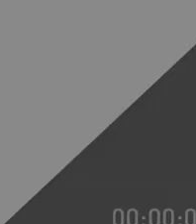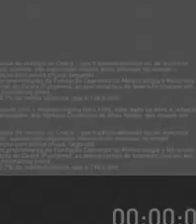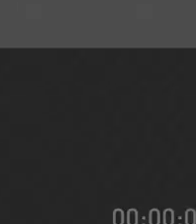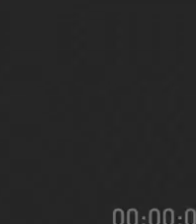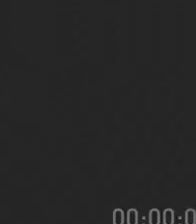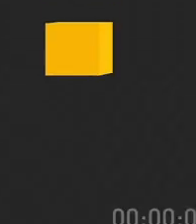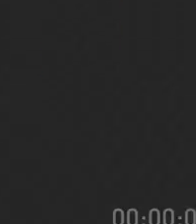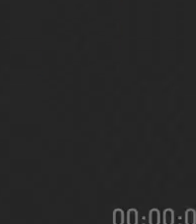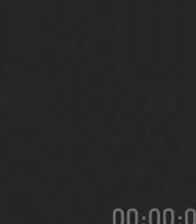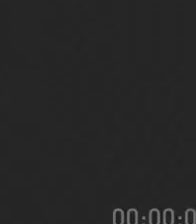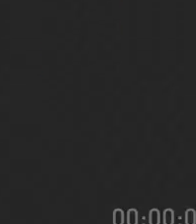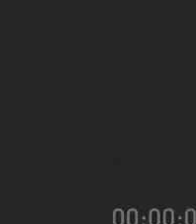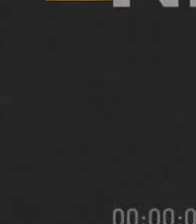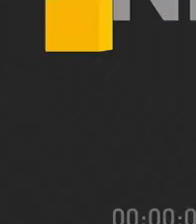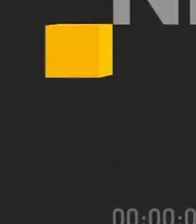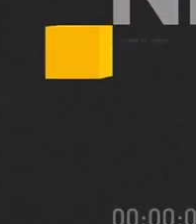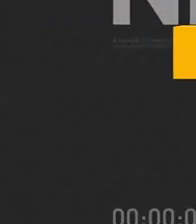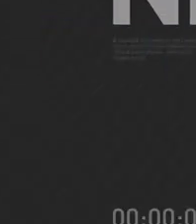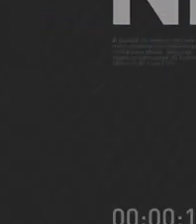ae